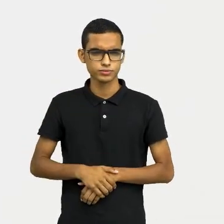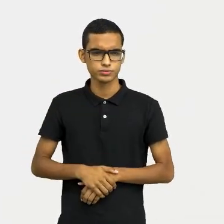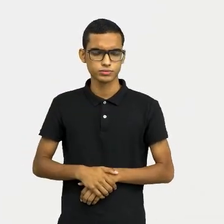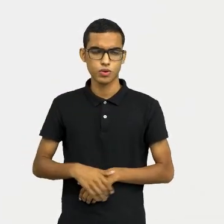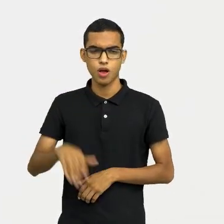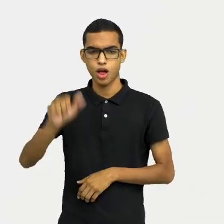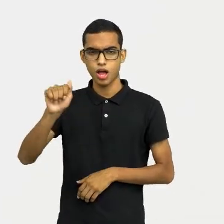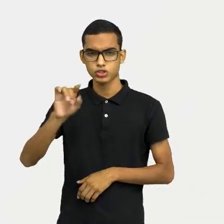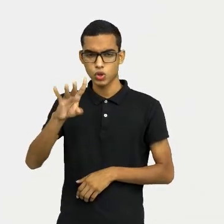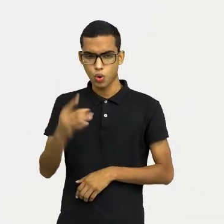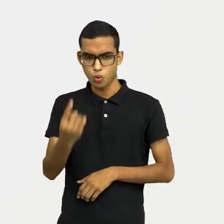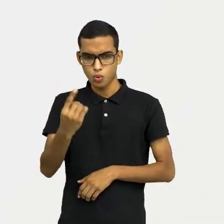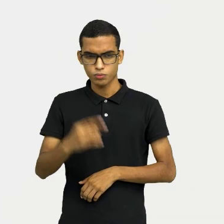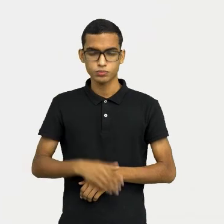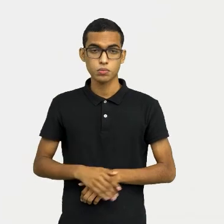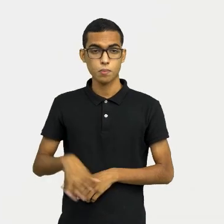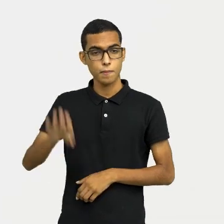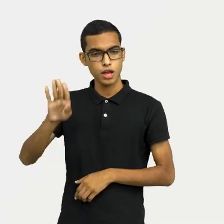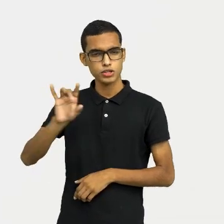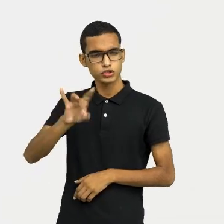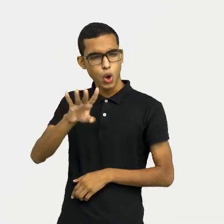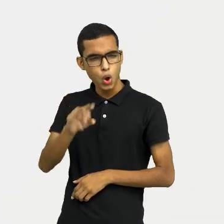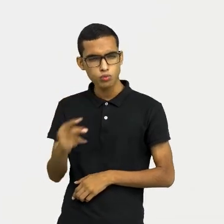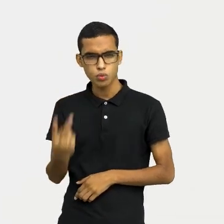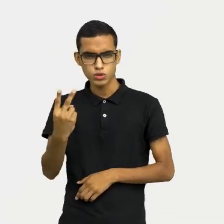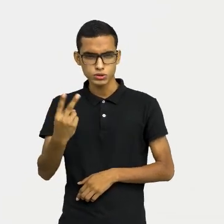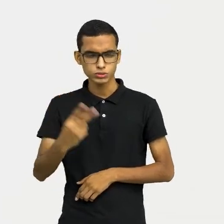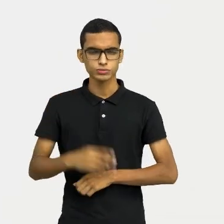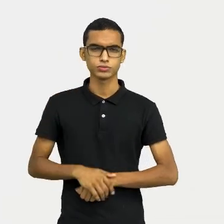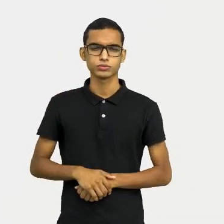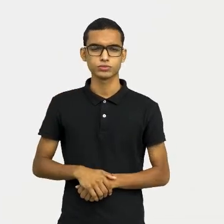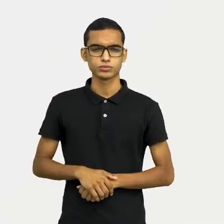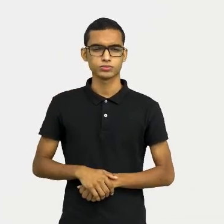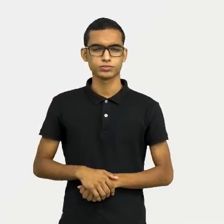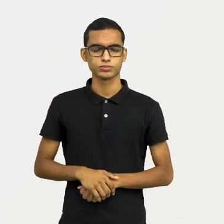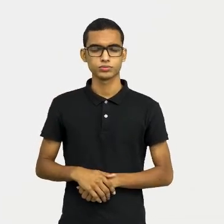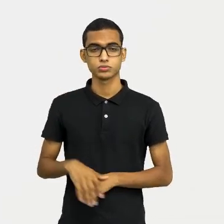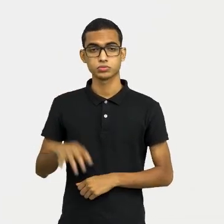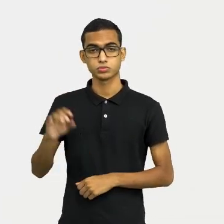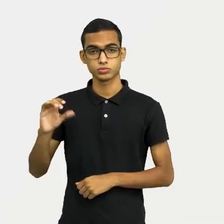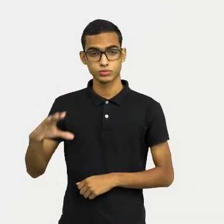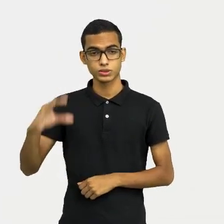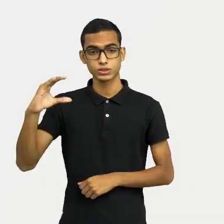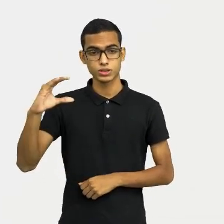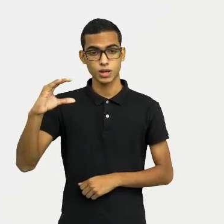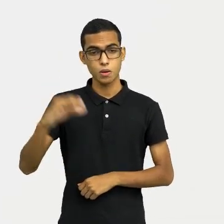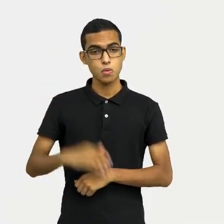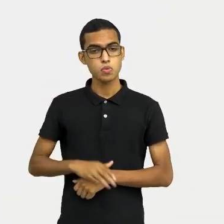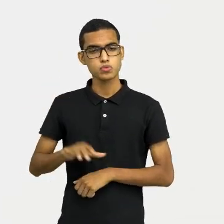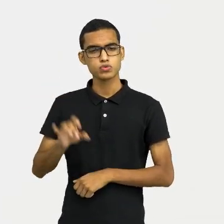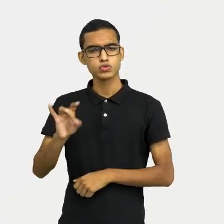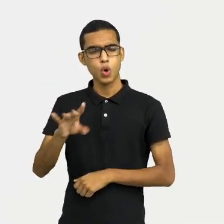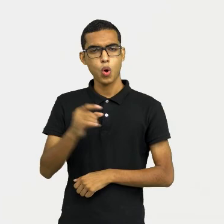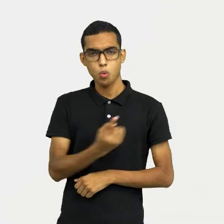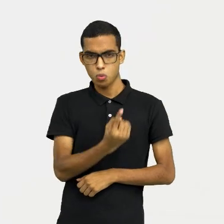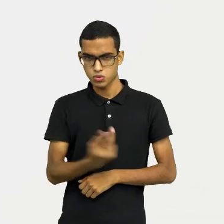Não, né? Somente o item 2? Também não. Somente os itens 1 e